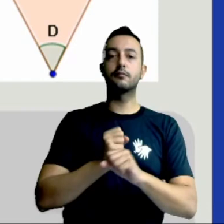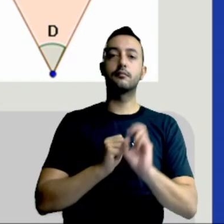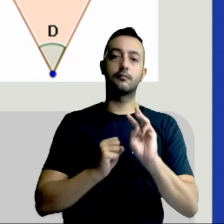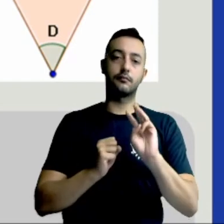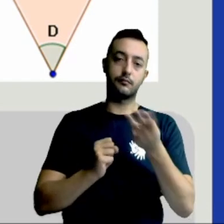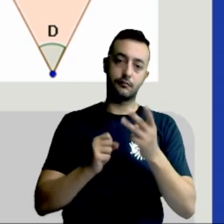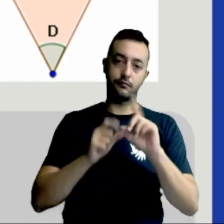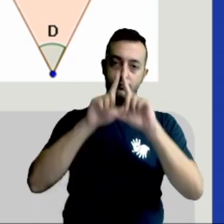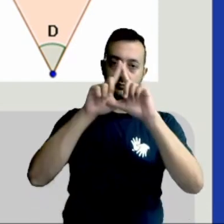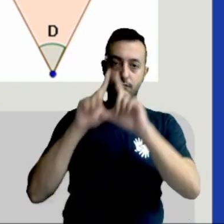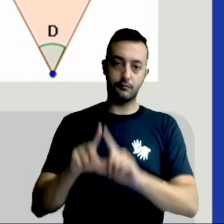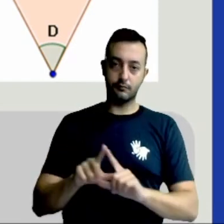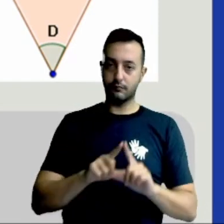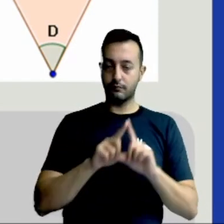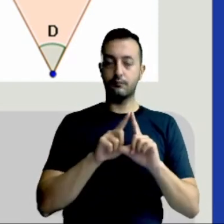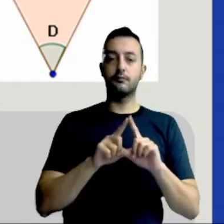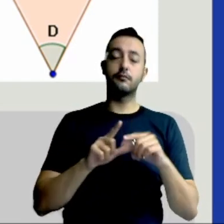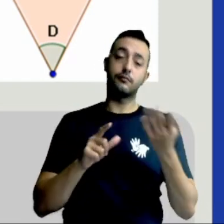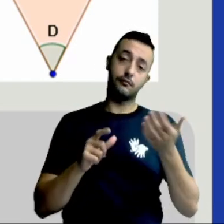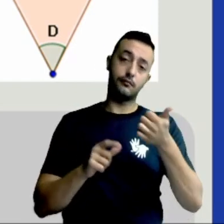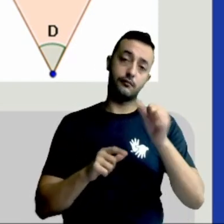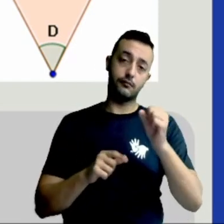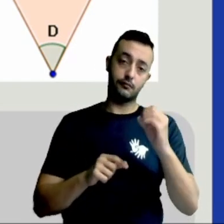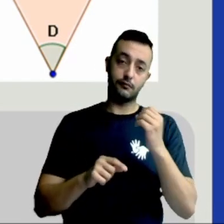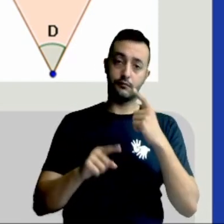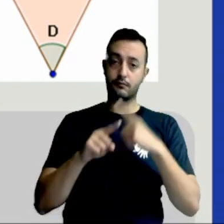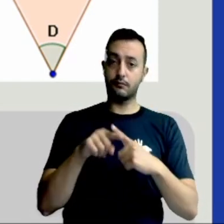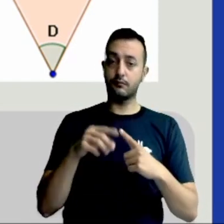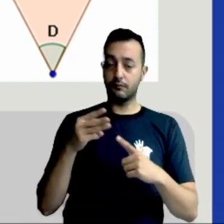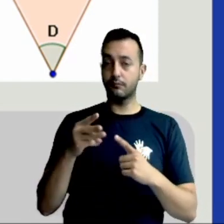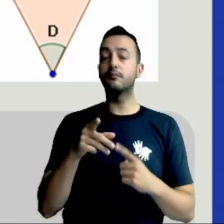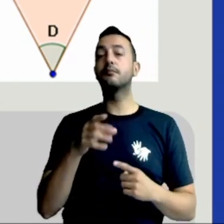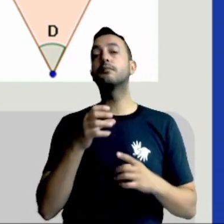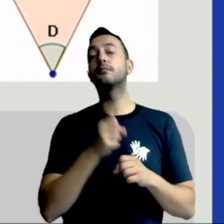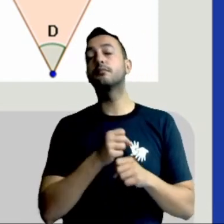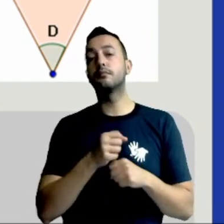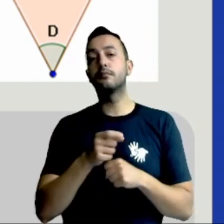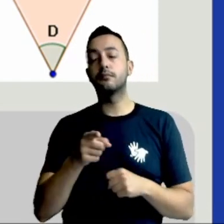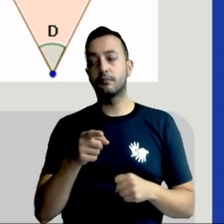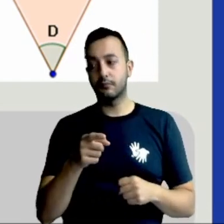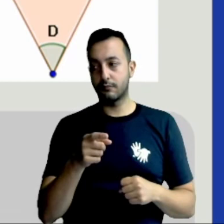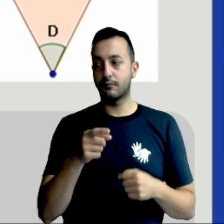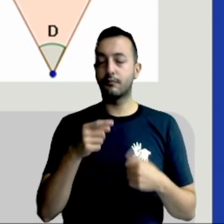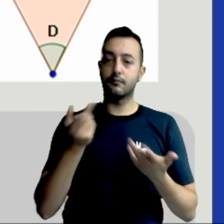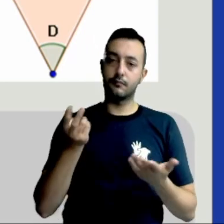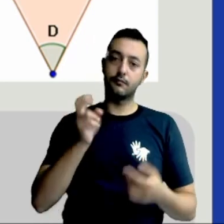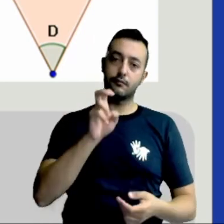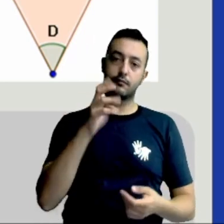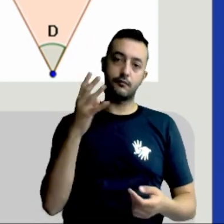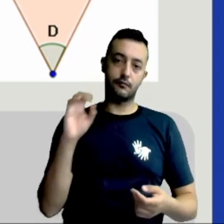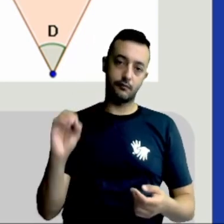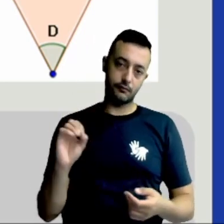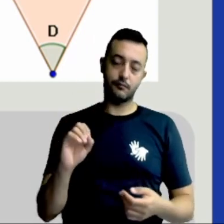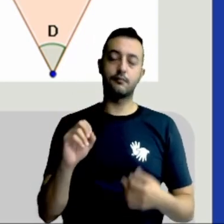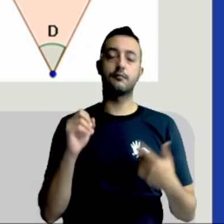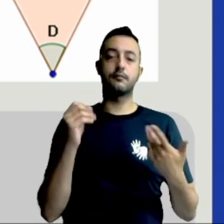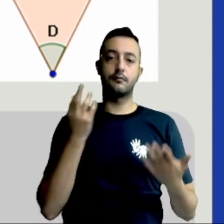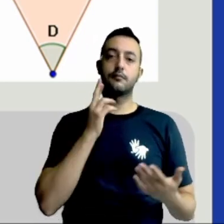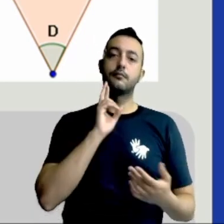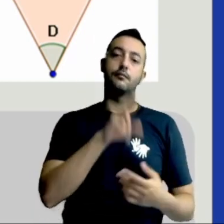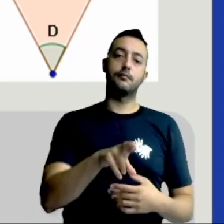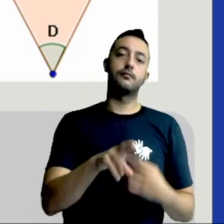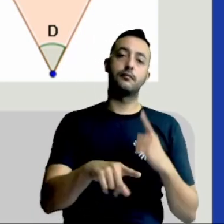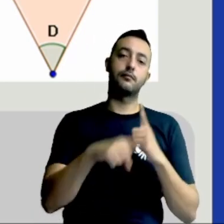3 triângulos, então basta fazer 3 vezes 180. Vê quanto dá isso? No caso aqui, 540, deve ser a